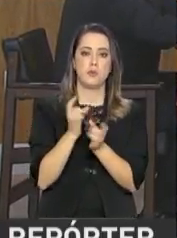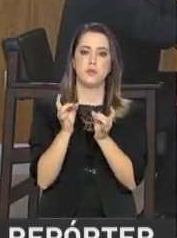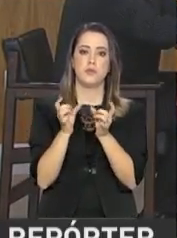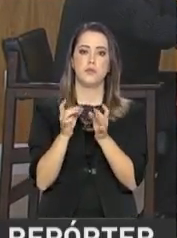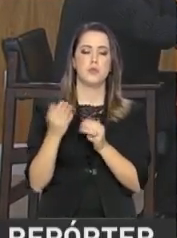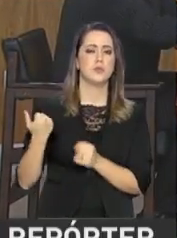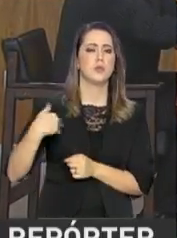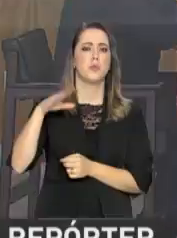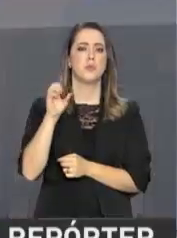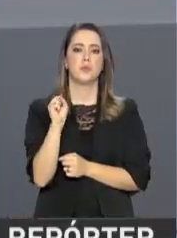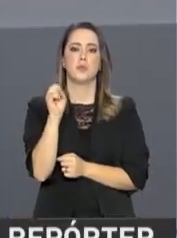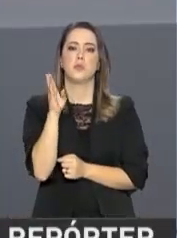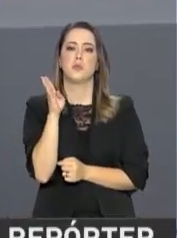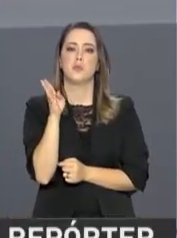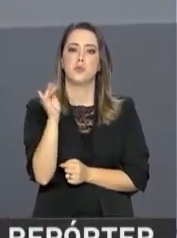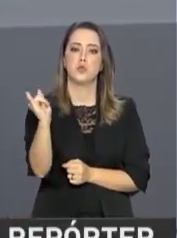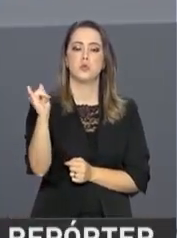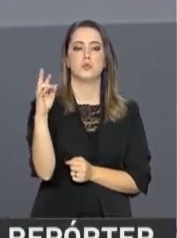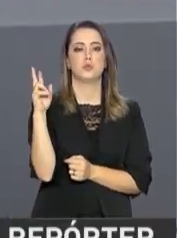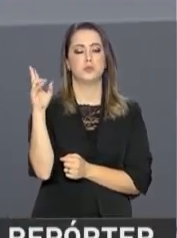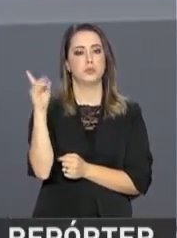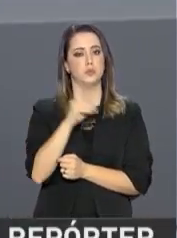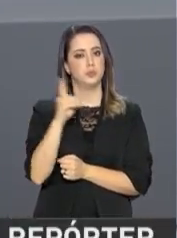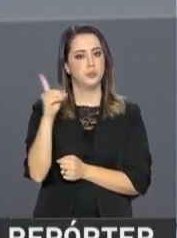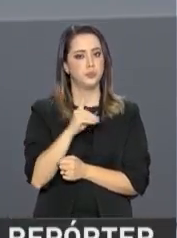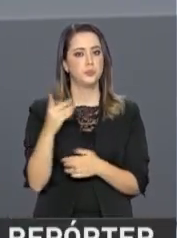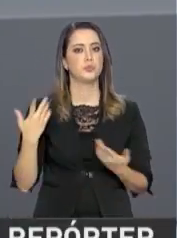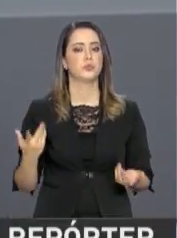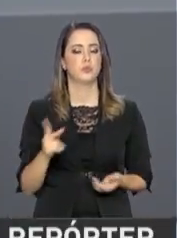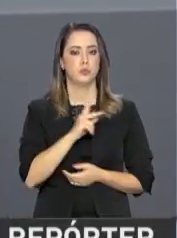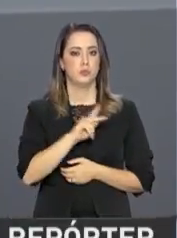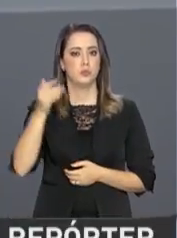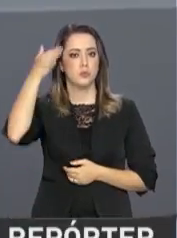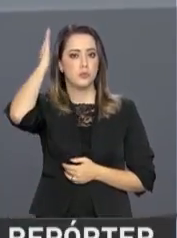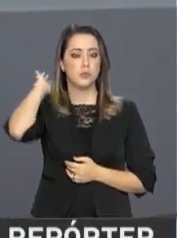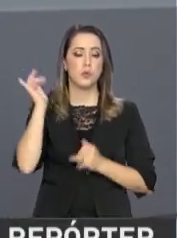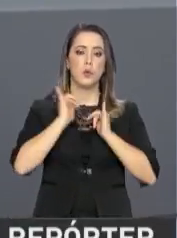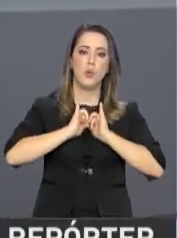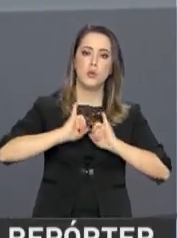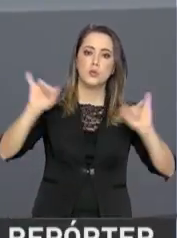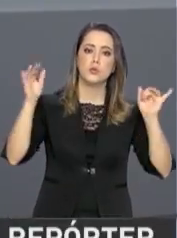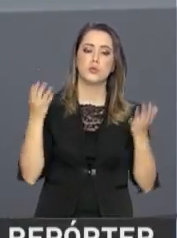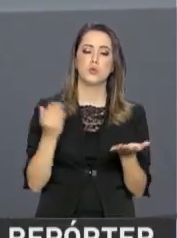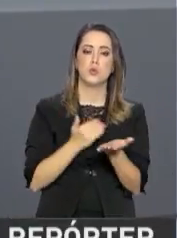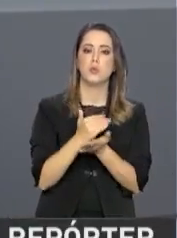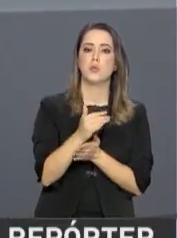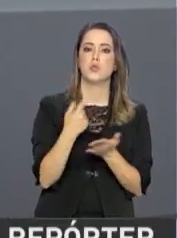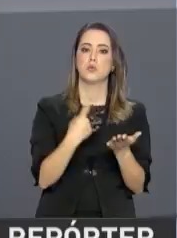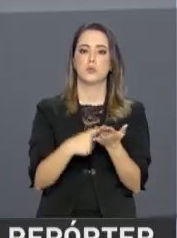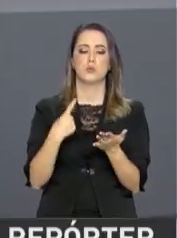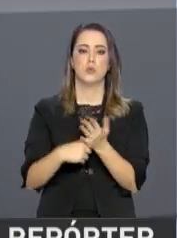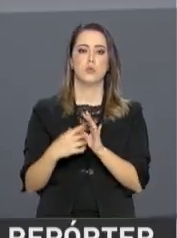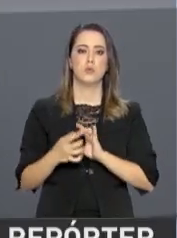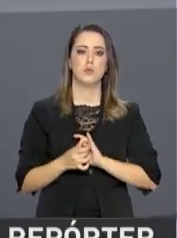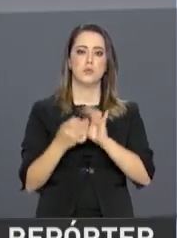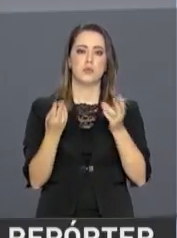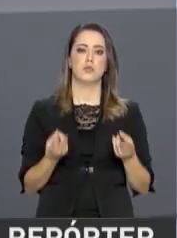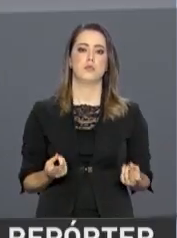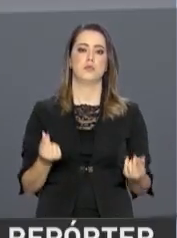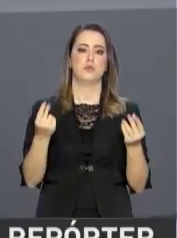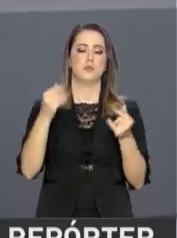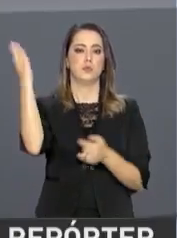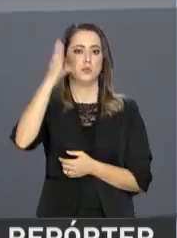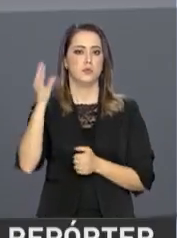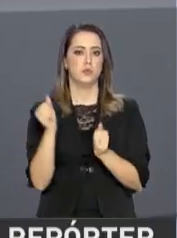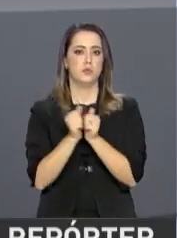meio de dólares na declaração à imprensa o presidente michel temer anunciou o início das negociações de um acordo de livre comércio entre